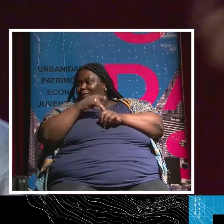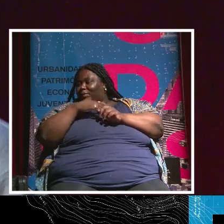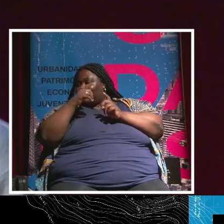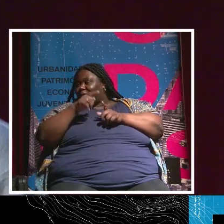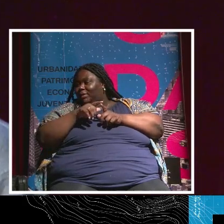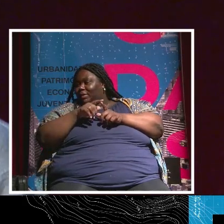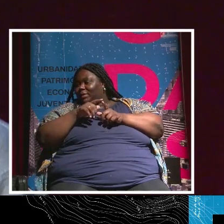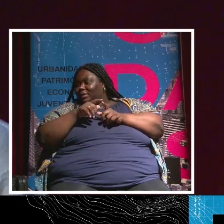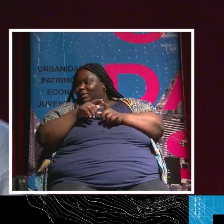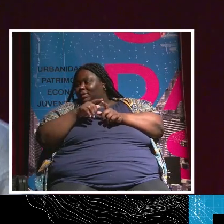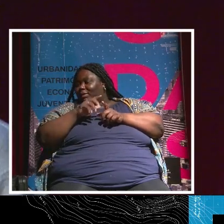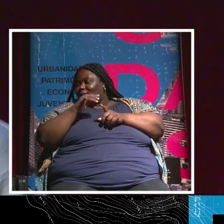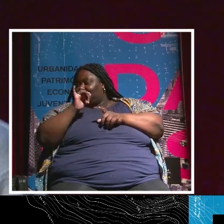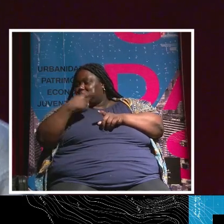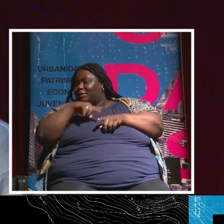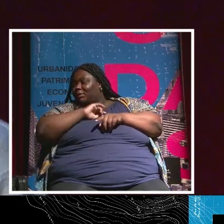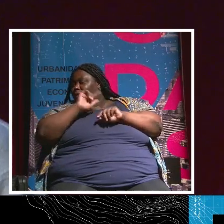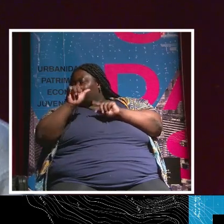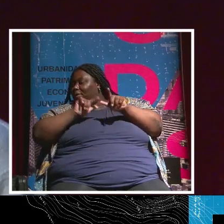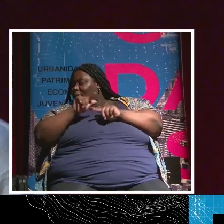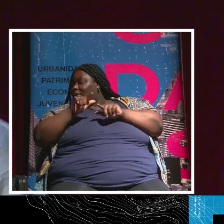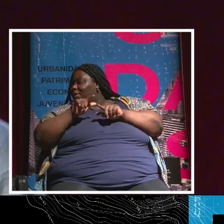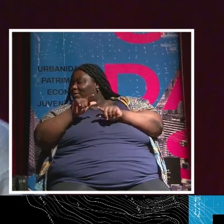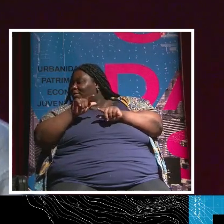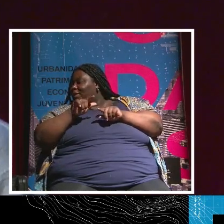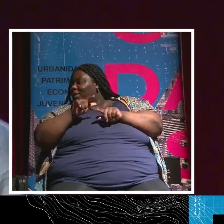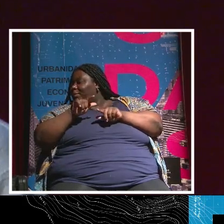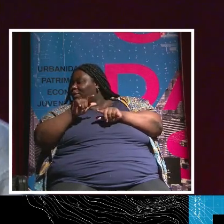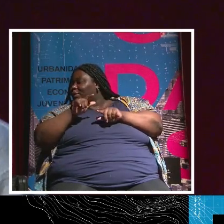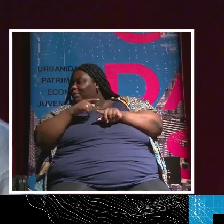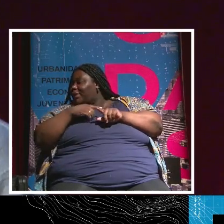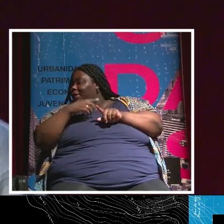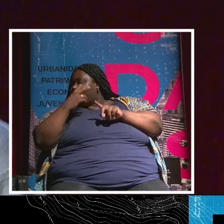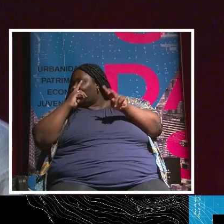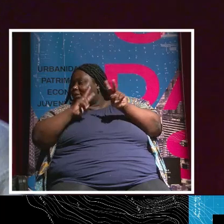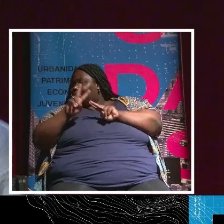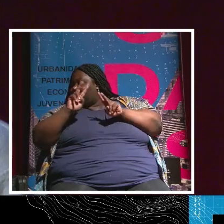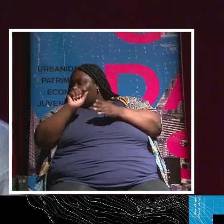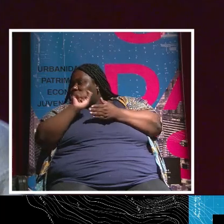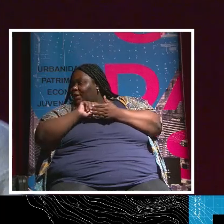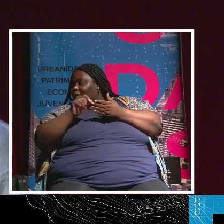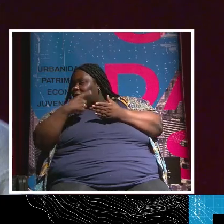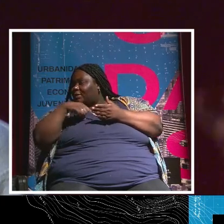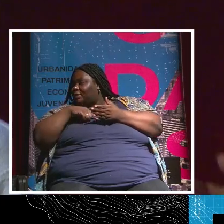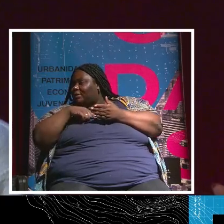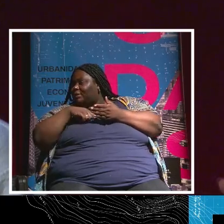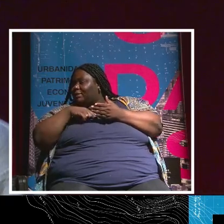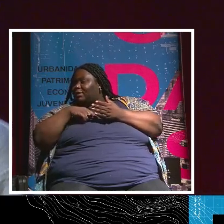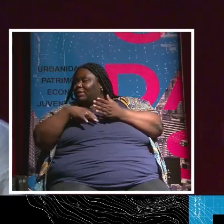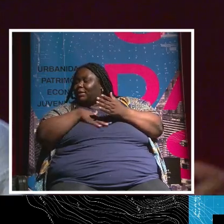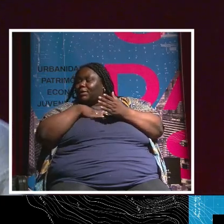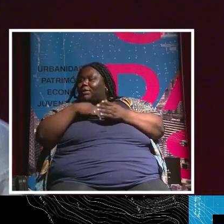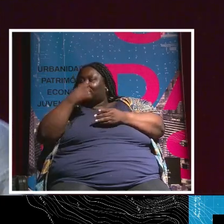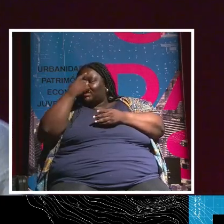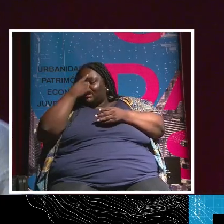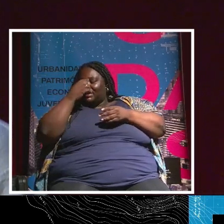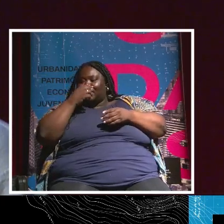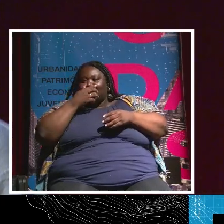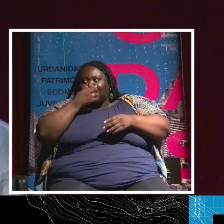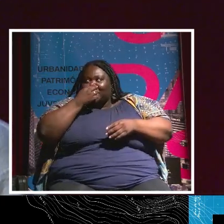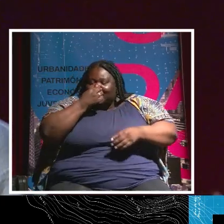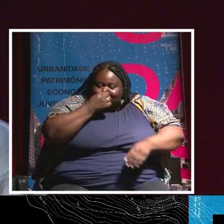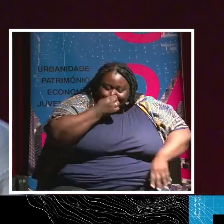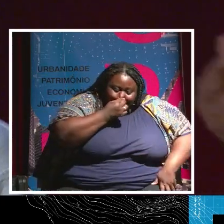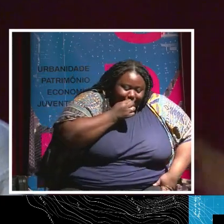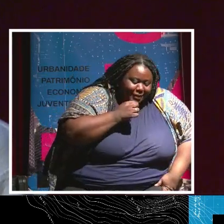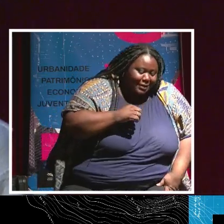E mesmo que a gente trabalhe nessa perspectiva do tecido urbano, e eu gosto muito de pensar neste ambiente de